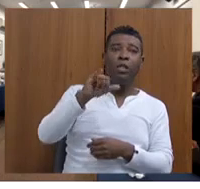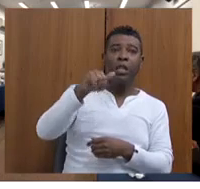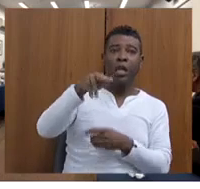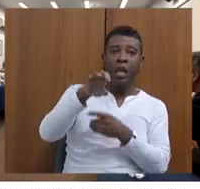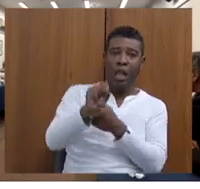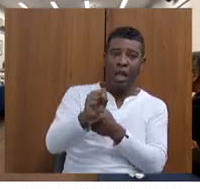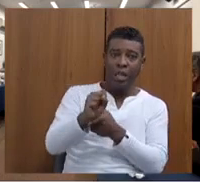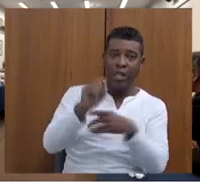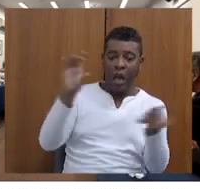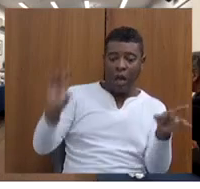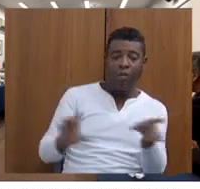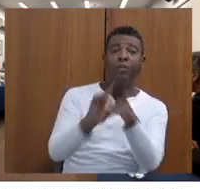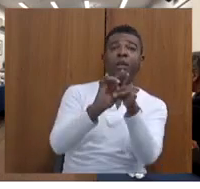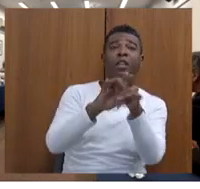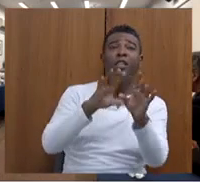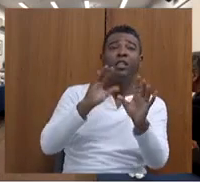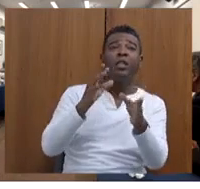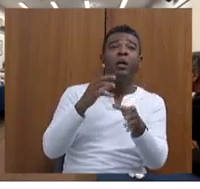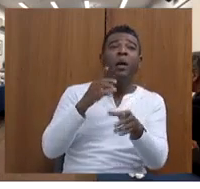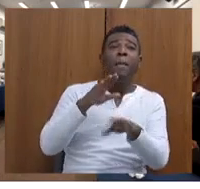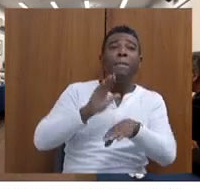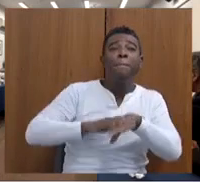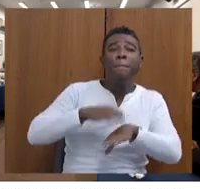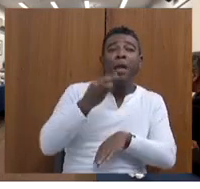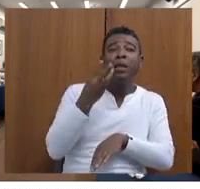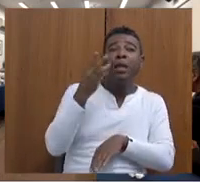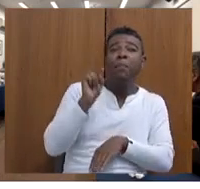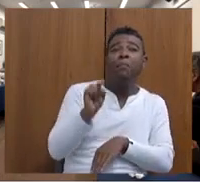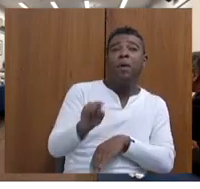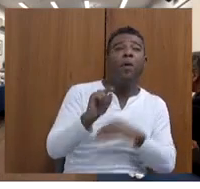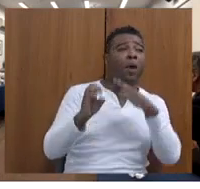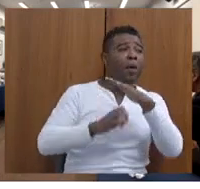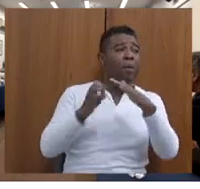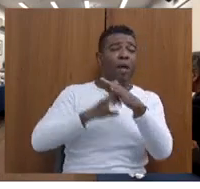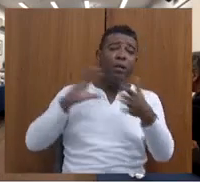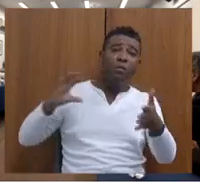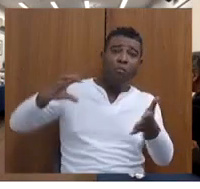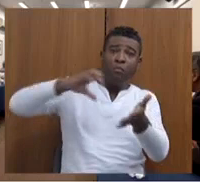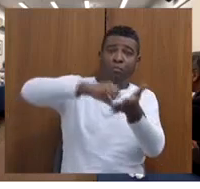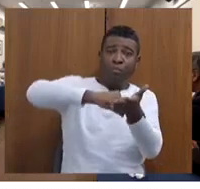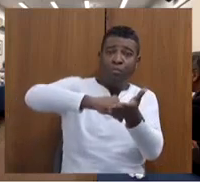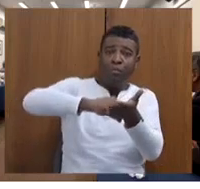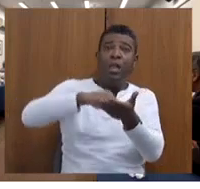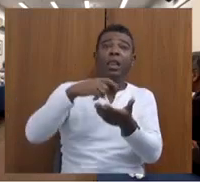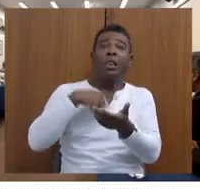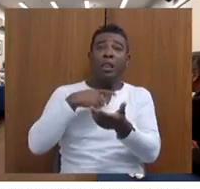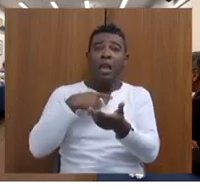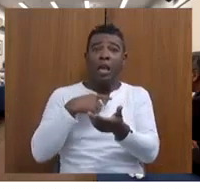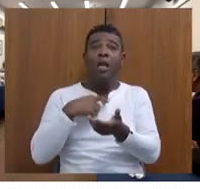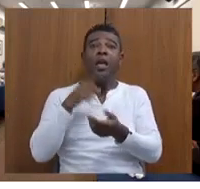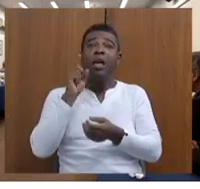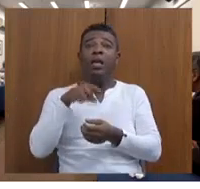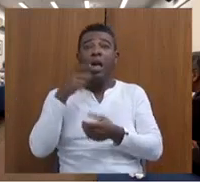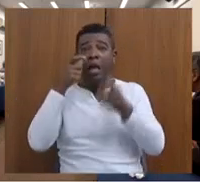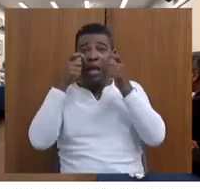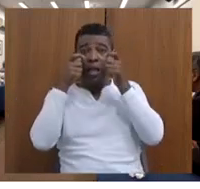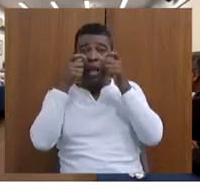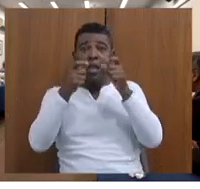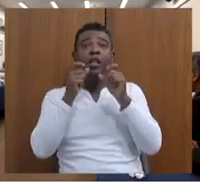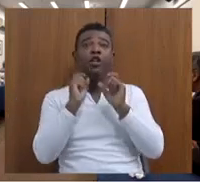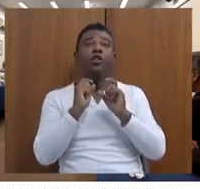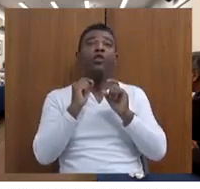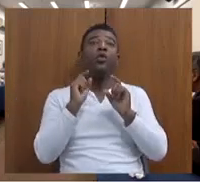mineiras cadastradas que é uma para o interessante por exemplo você tem alguém que produz